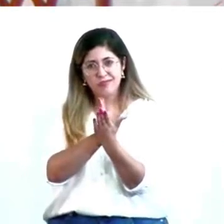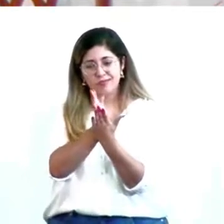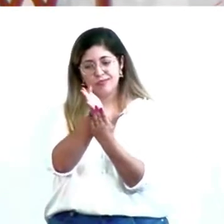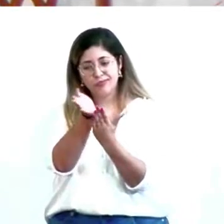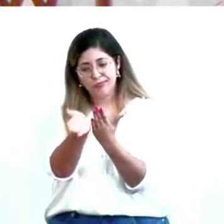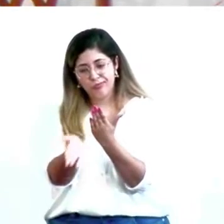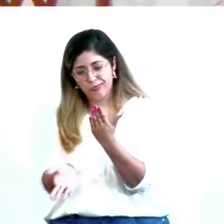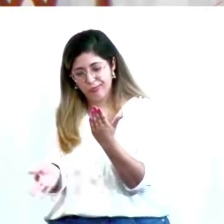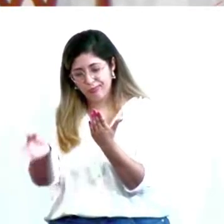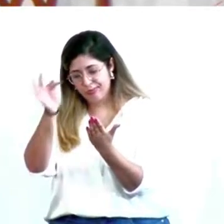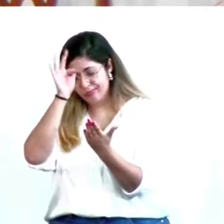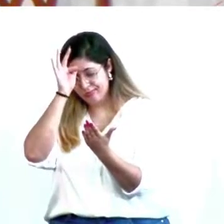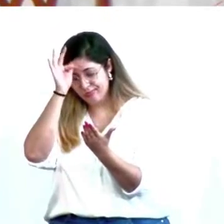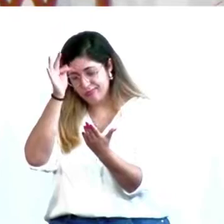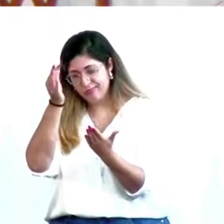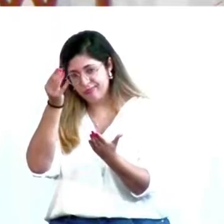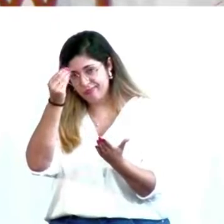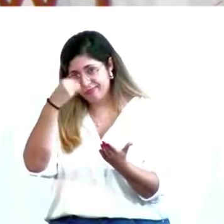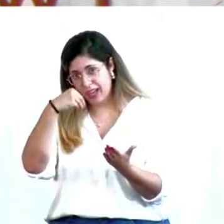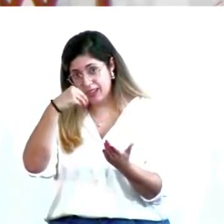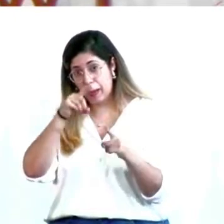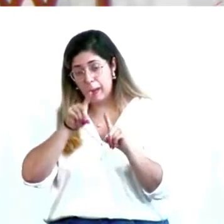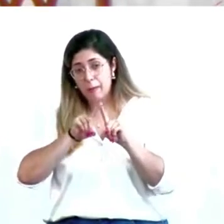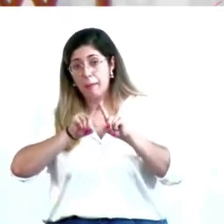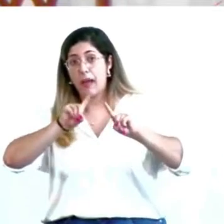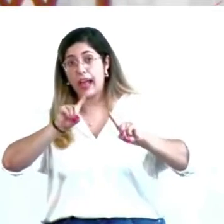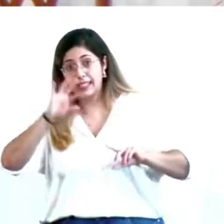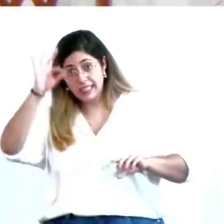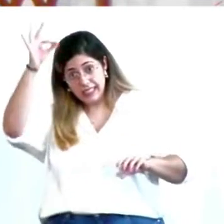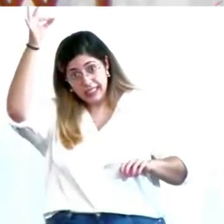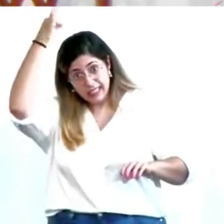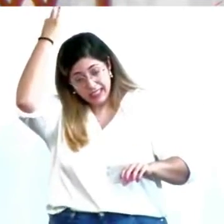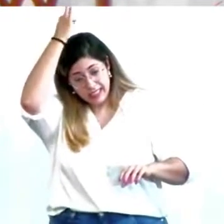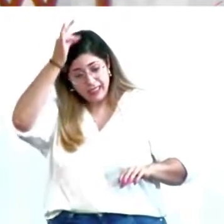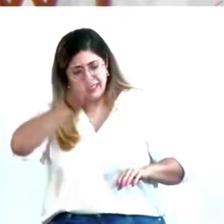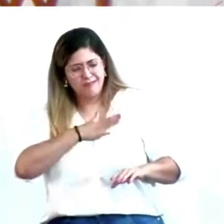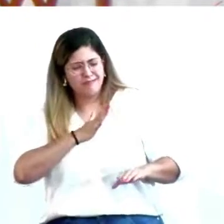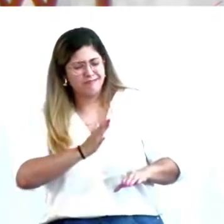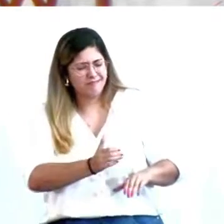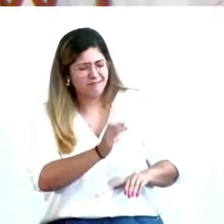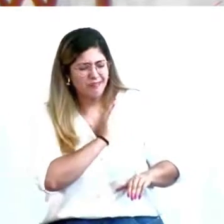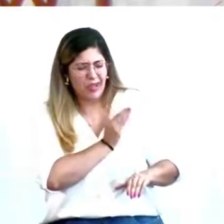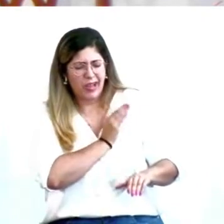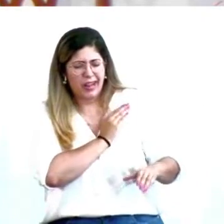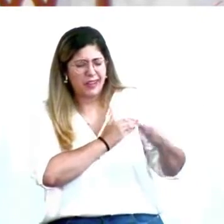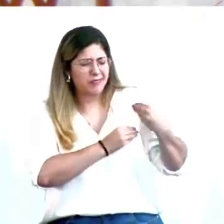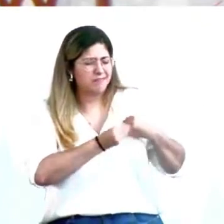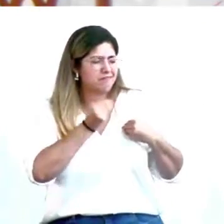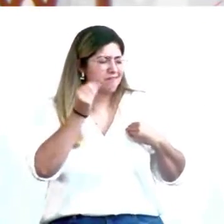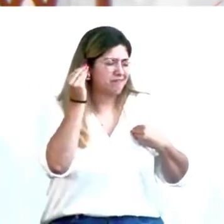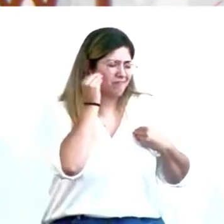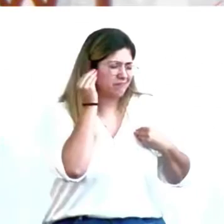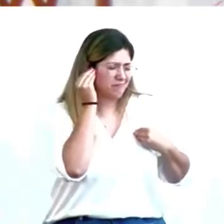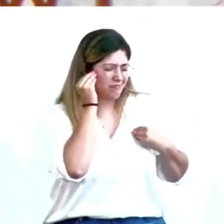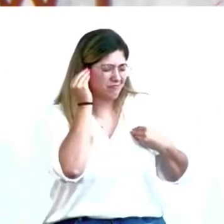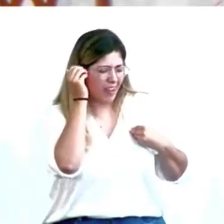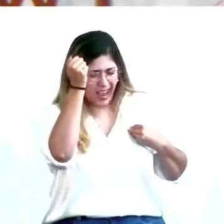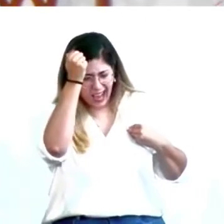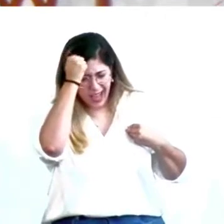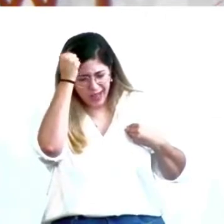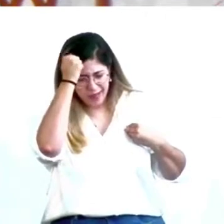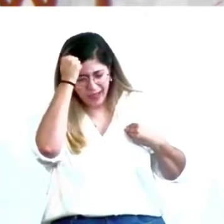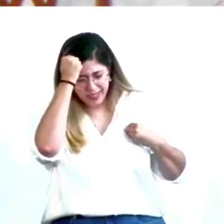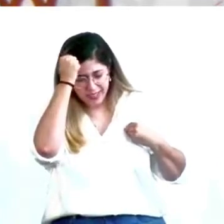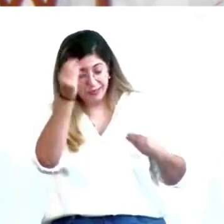fé, mas tem a habitação do Espírito, se lambuza com esses pecados, mas é confrontado com o Evangelho,